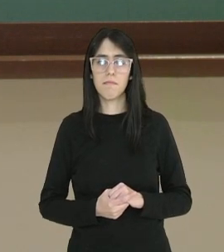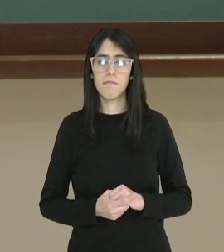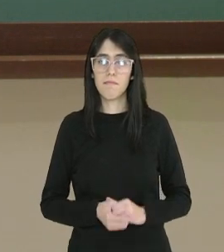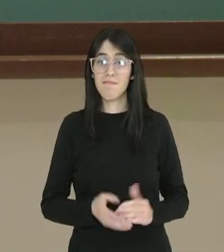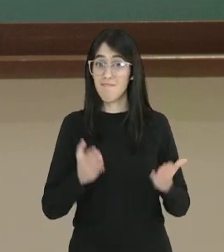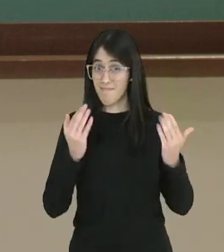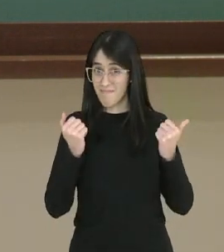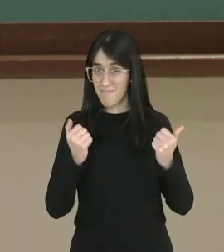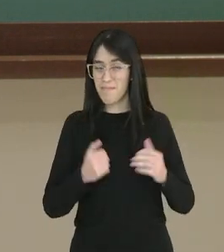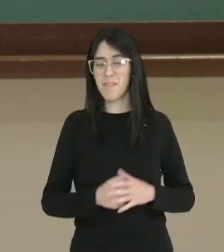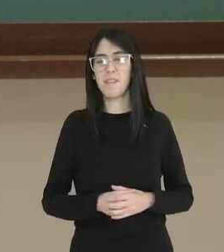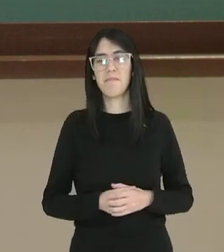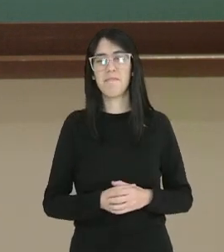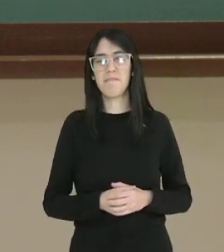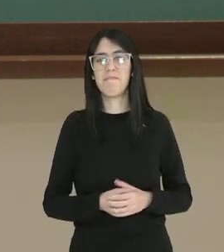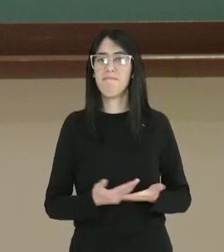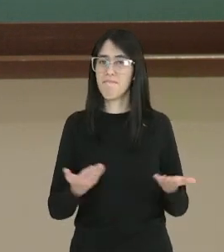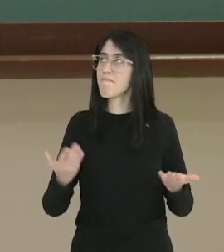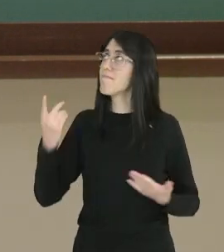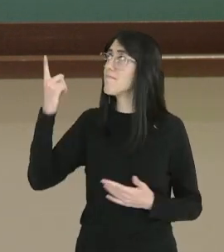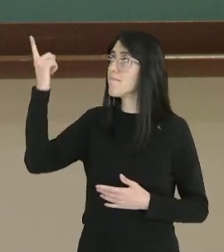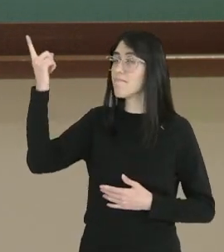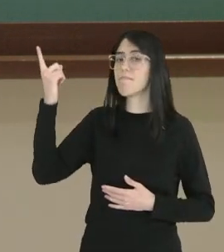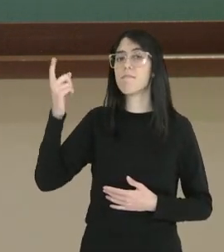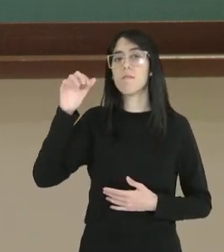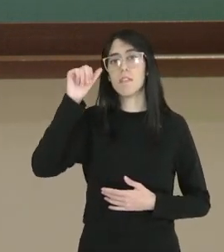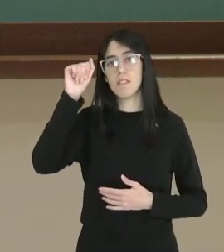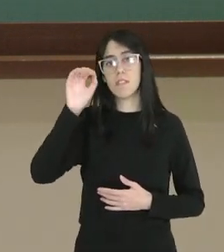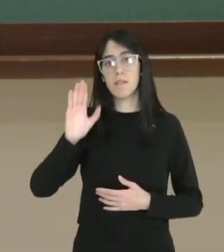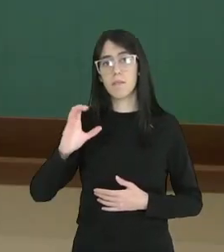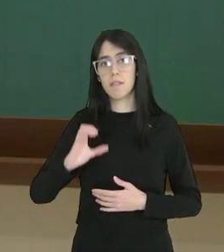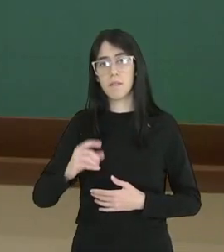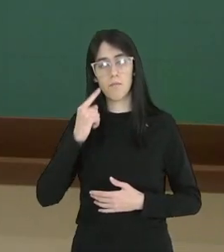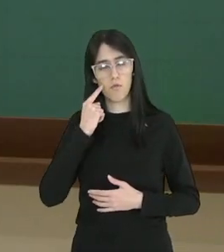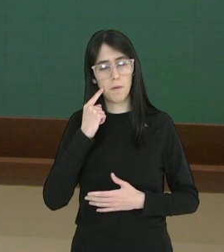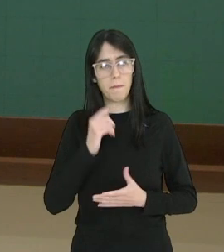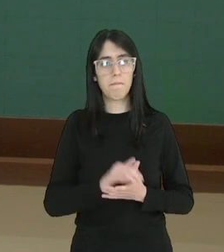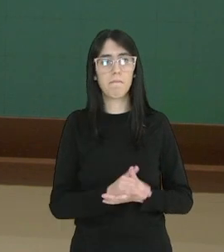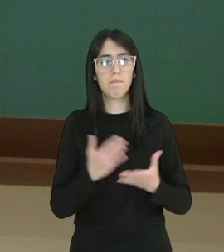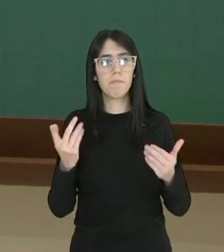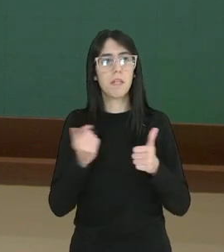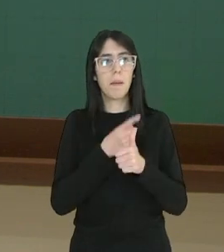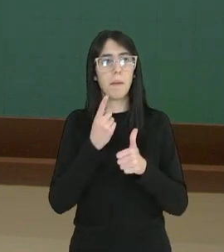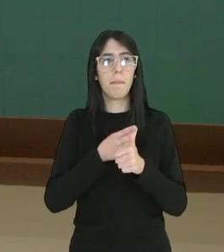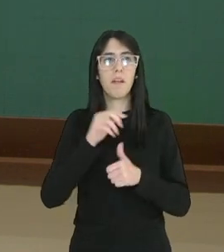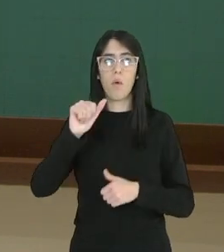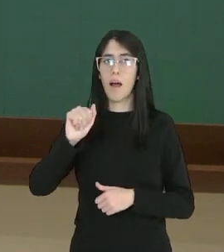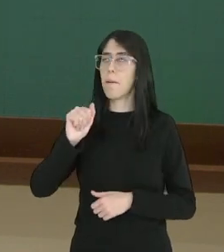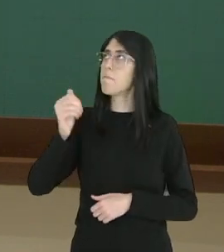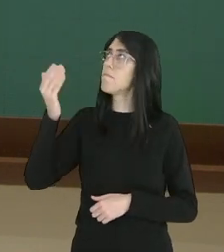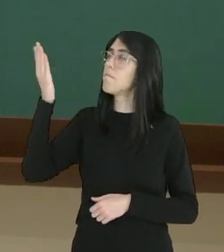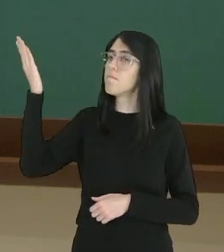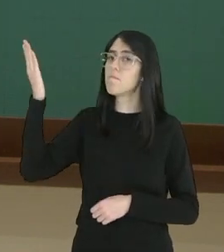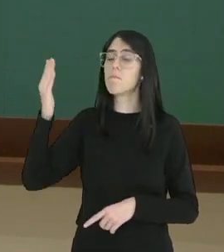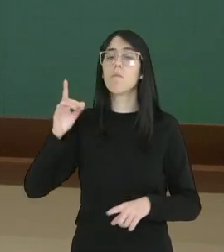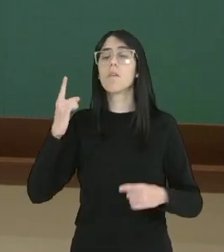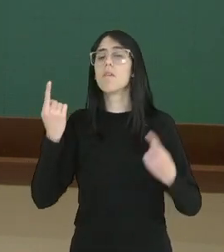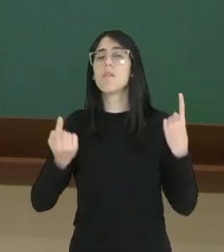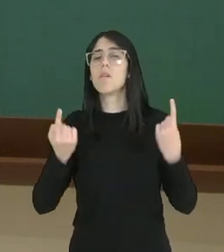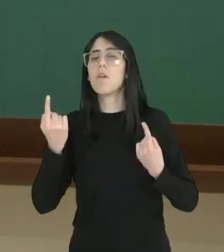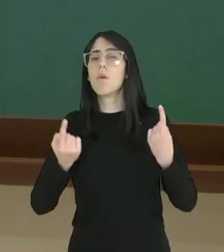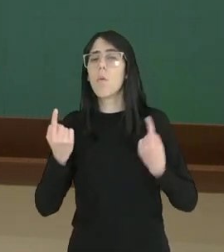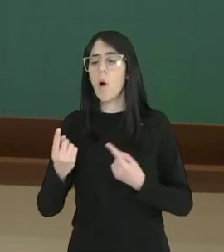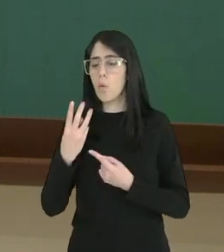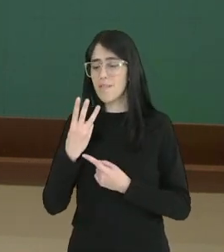Vamos lá, pessoal? Então, vamos corrigir a letra A. Então, veja, letra A. Quais pontos